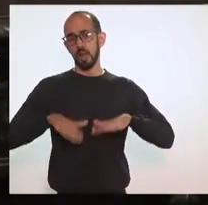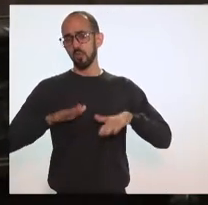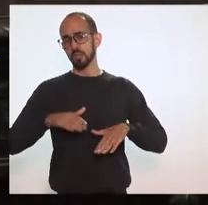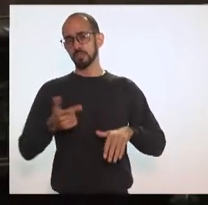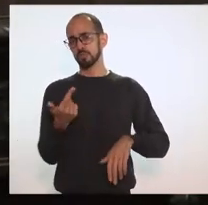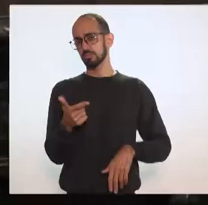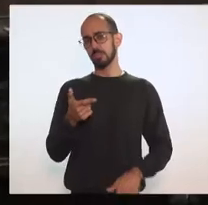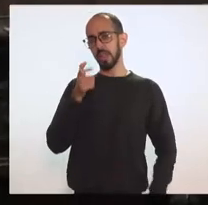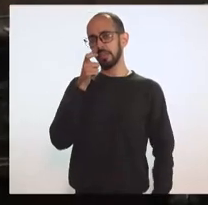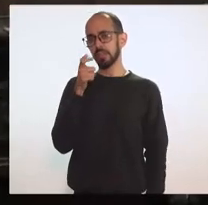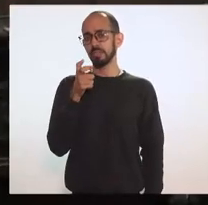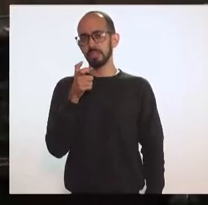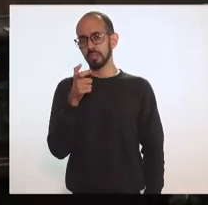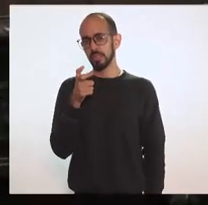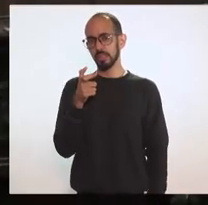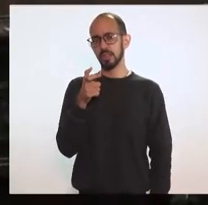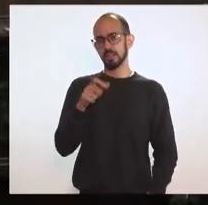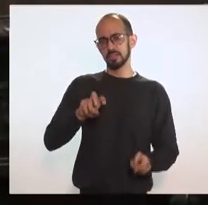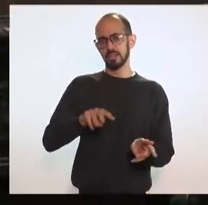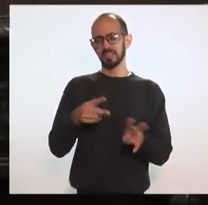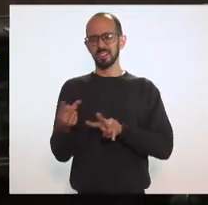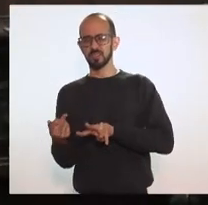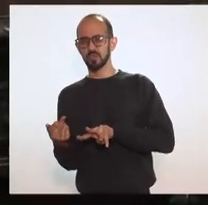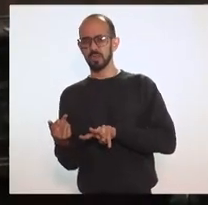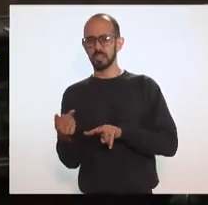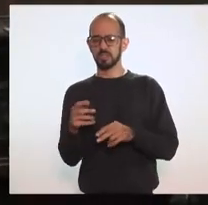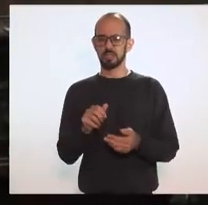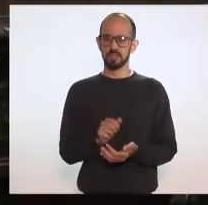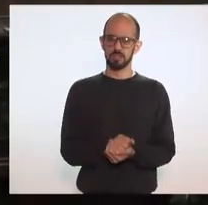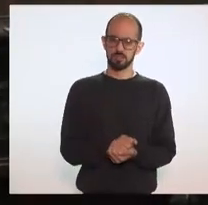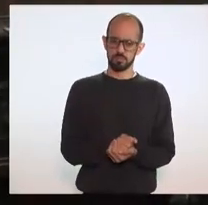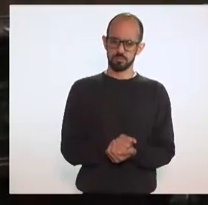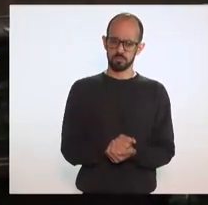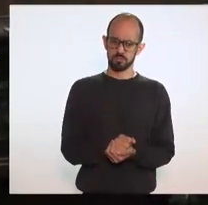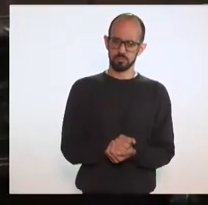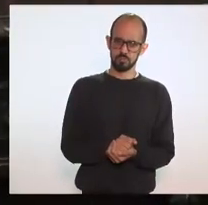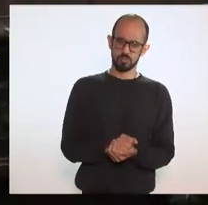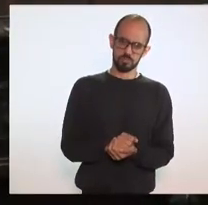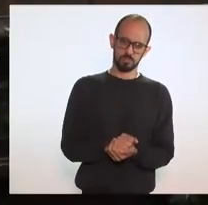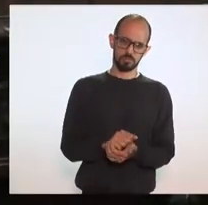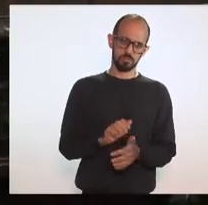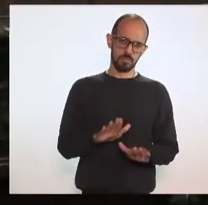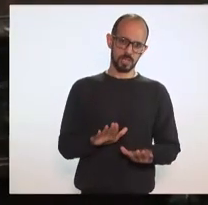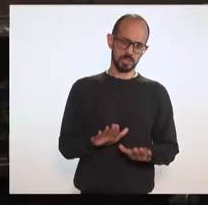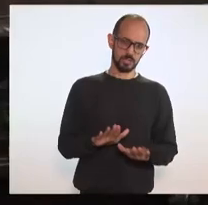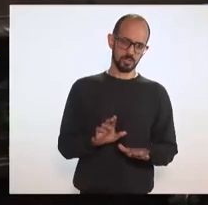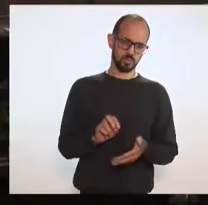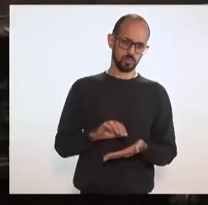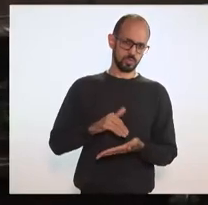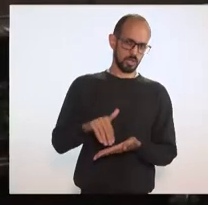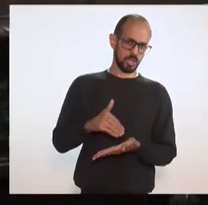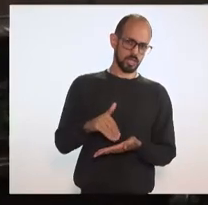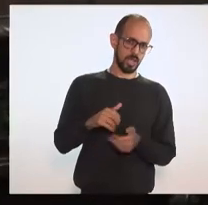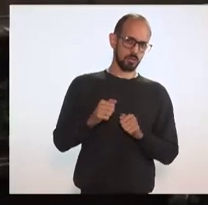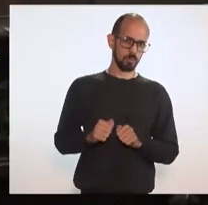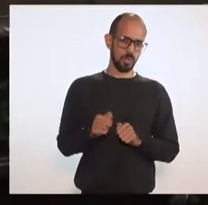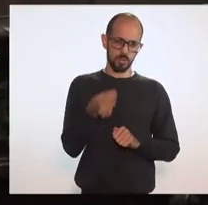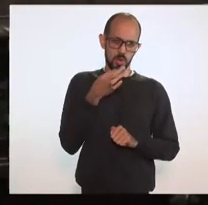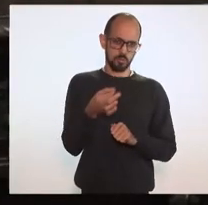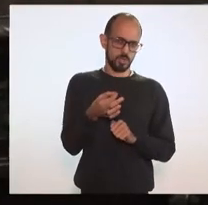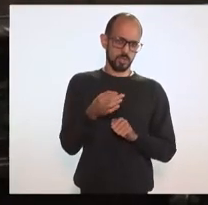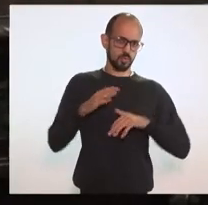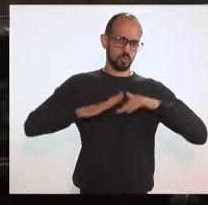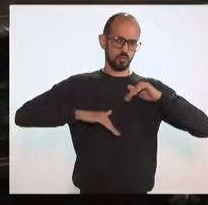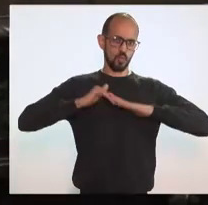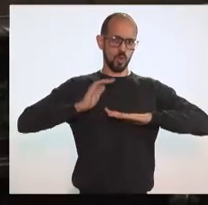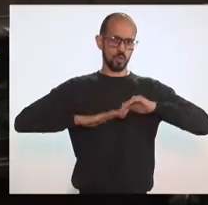tenha E esse na transferência hora o secretário pode ter obviamente posição sobre sobre todos os assuntos né